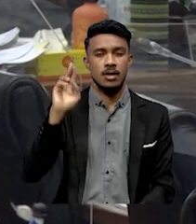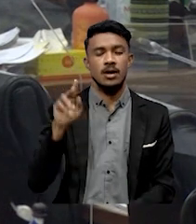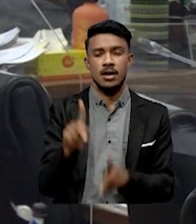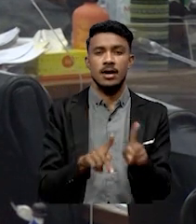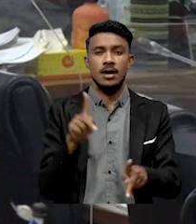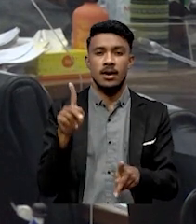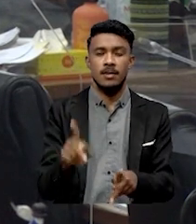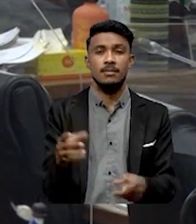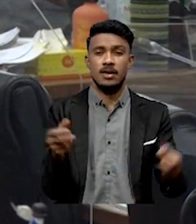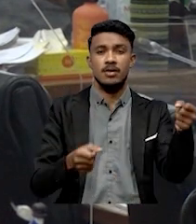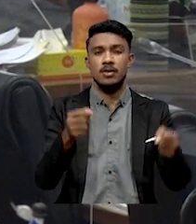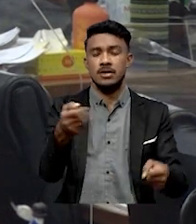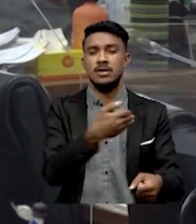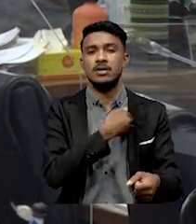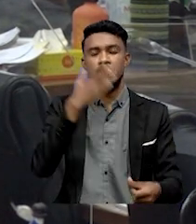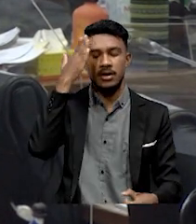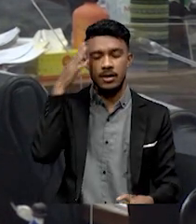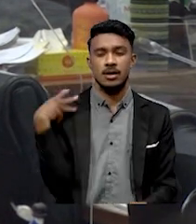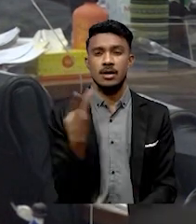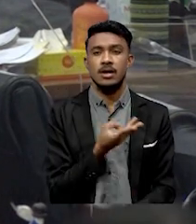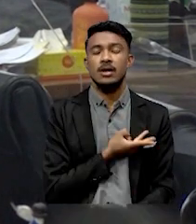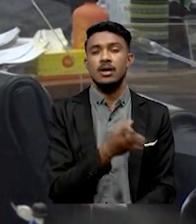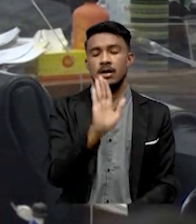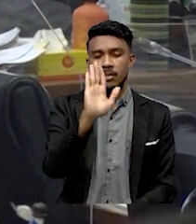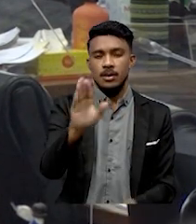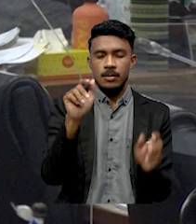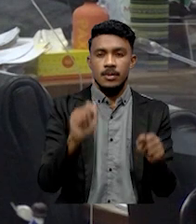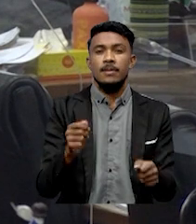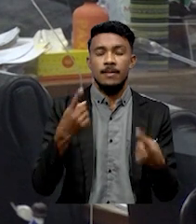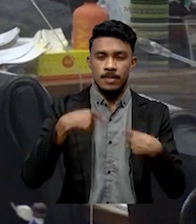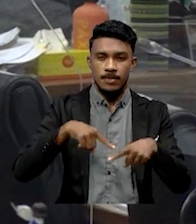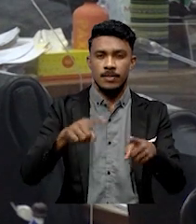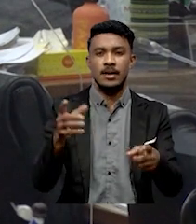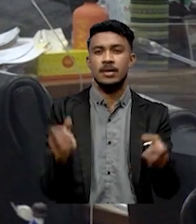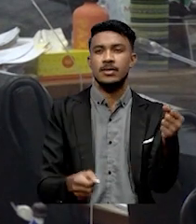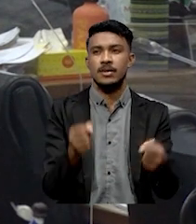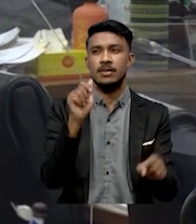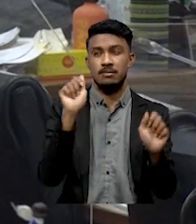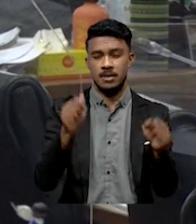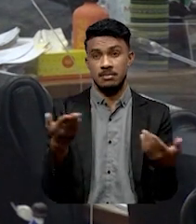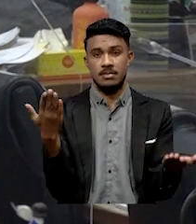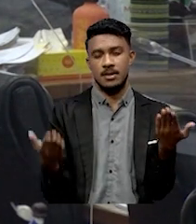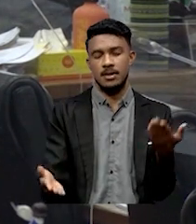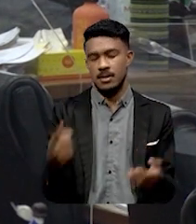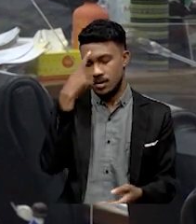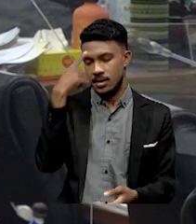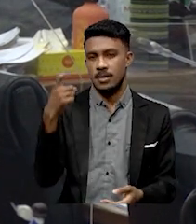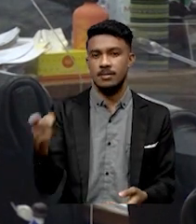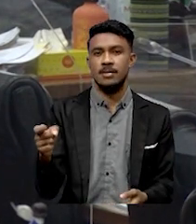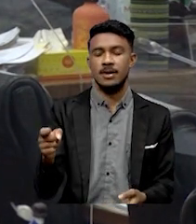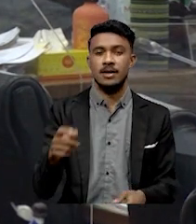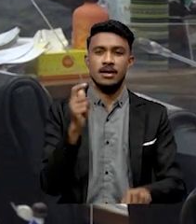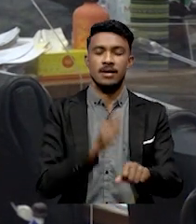hatene karigne, ita bot bel husi ita bot na fat bel ba lori ro bel galai. Tama durante na